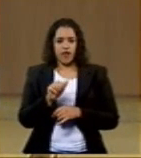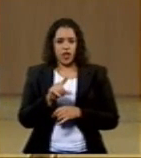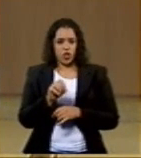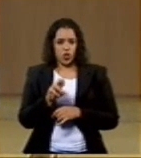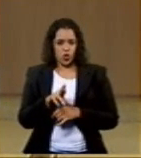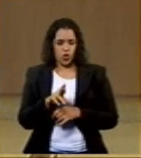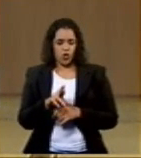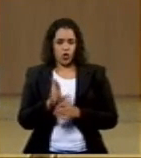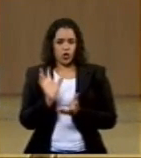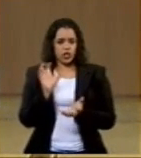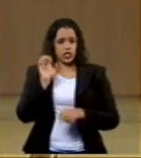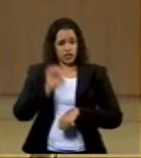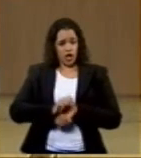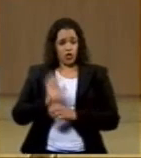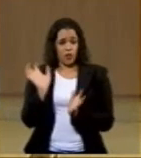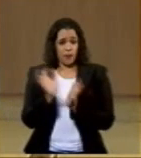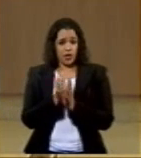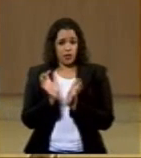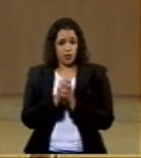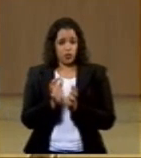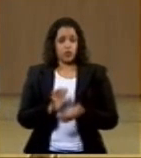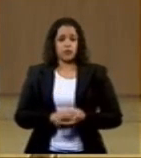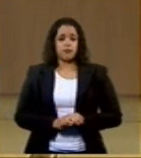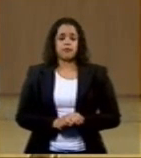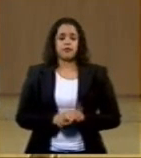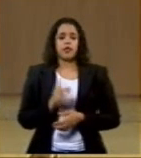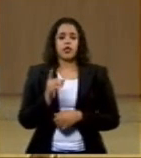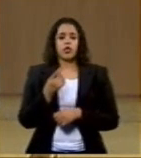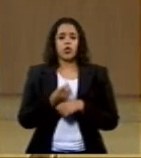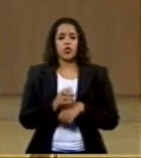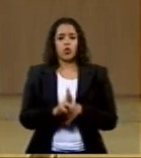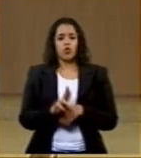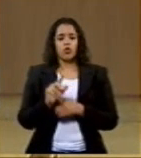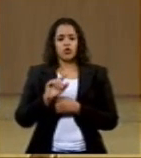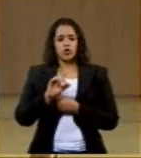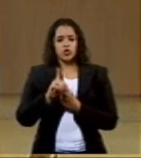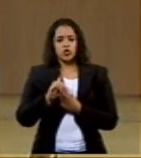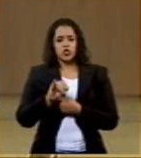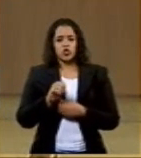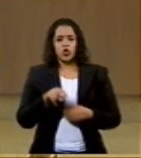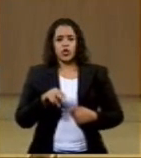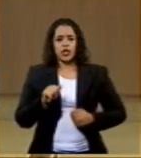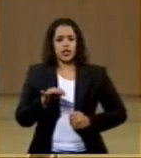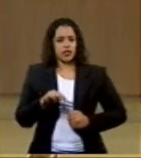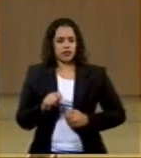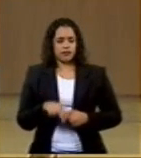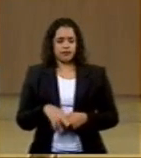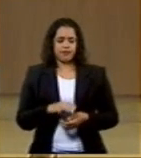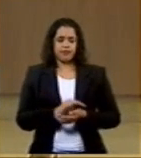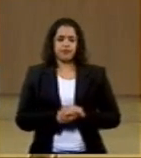de Pernambuco, passa a palavra ao doutor Jonatas Santiago.